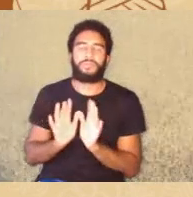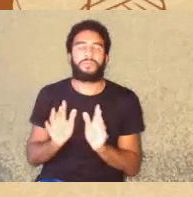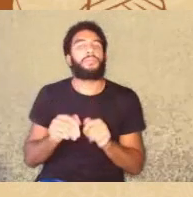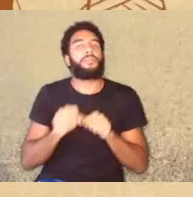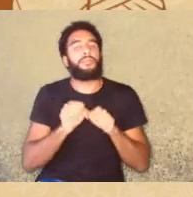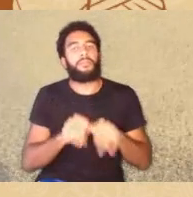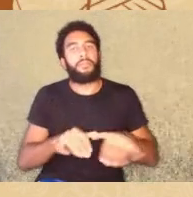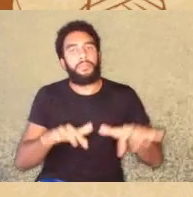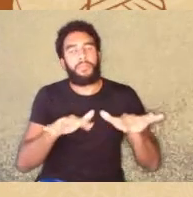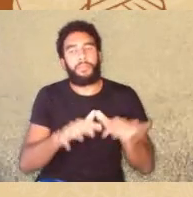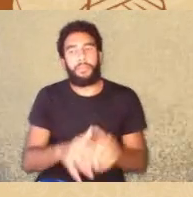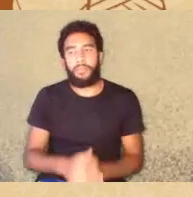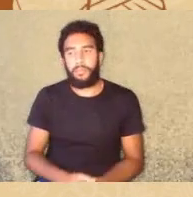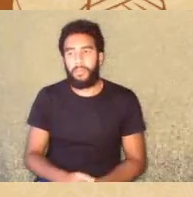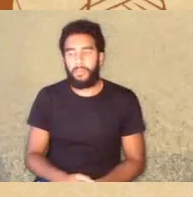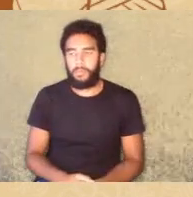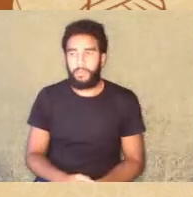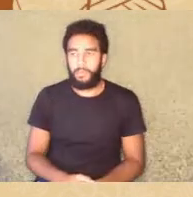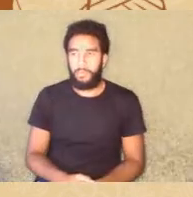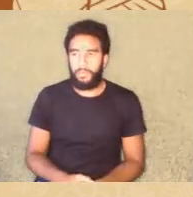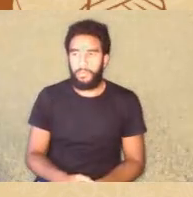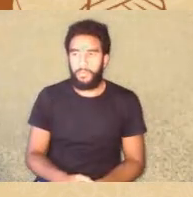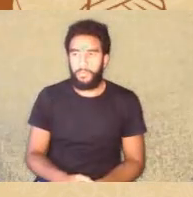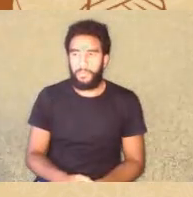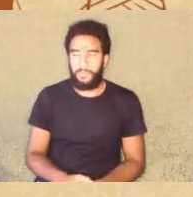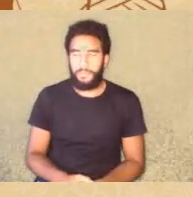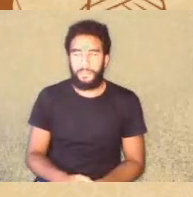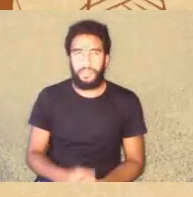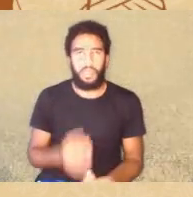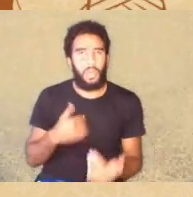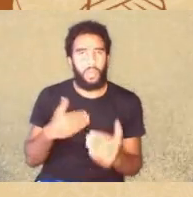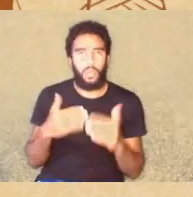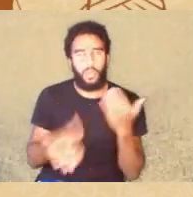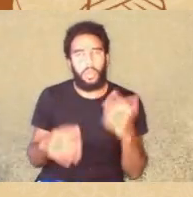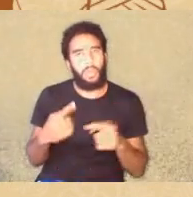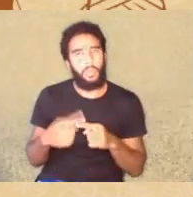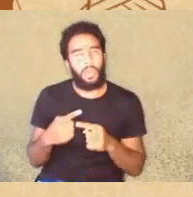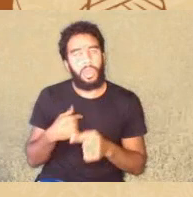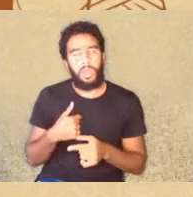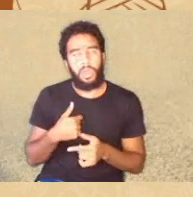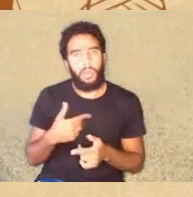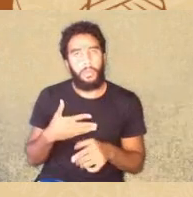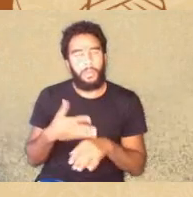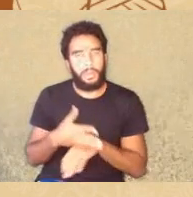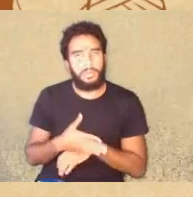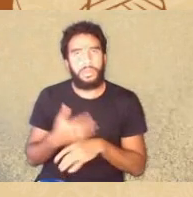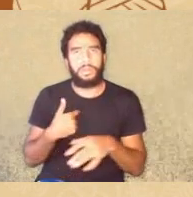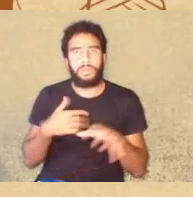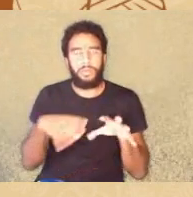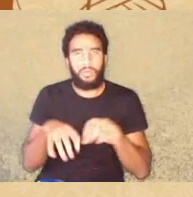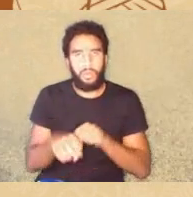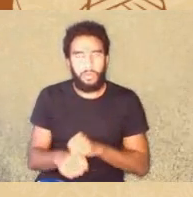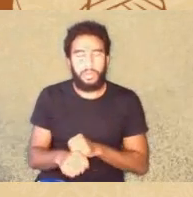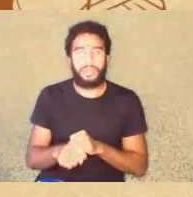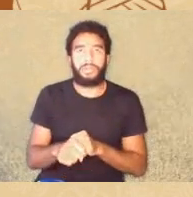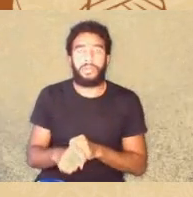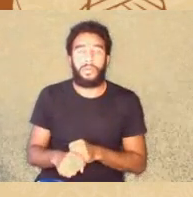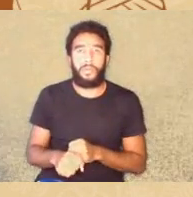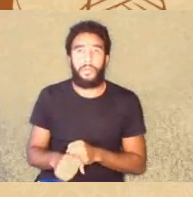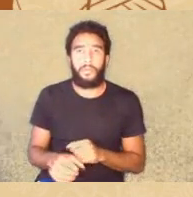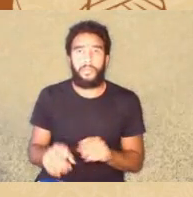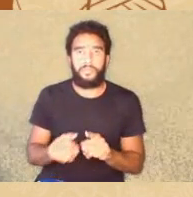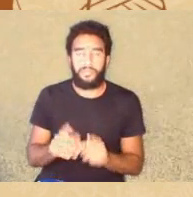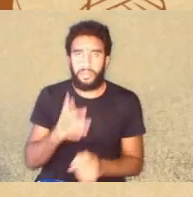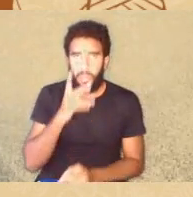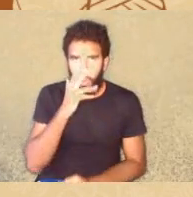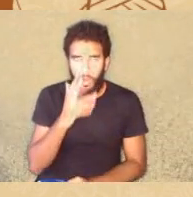Enfim, fiquei com vontade. Eu concordo, assim, eu até faço parte, na verdade, eu sou psicanalista, assim, né, faço formação, estou entre. E eu acho que a gente avançou